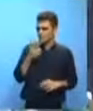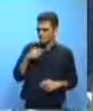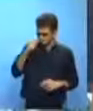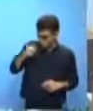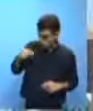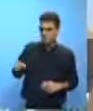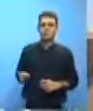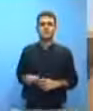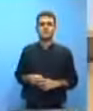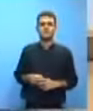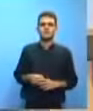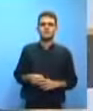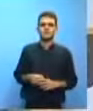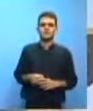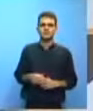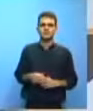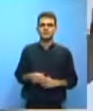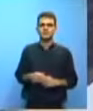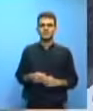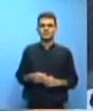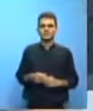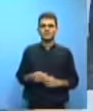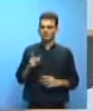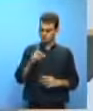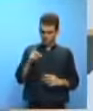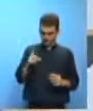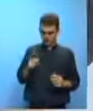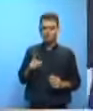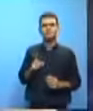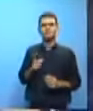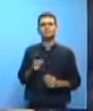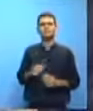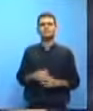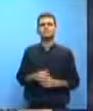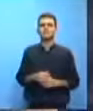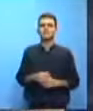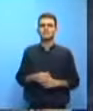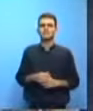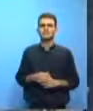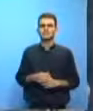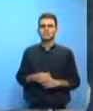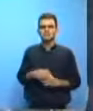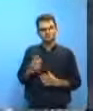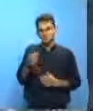ser. A roupa que ela usa é até parecida mesmo com a roupa que o Cristo estava na cruz.